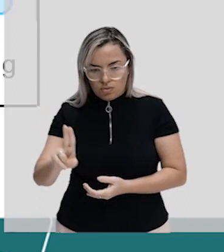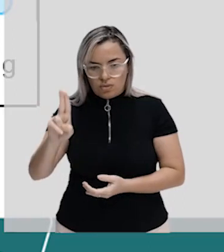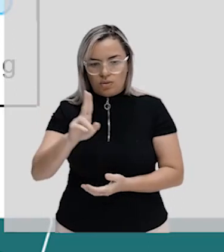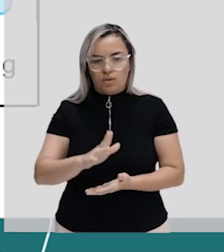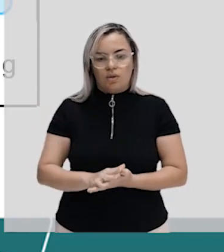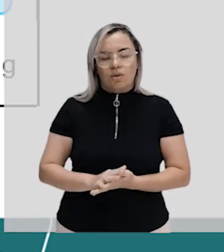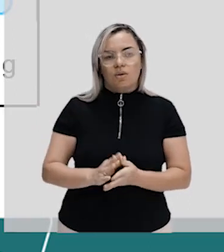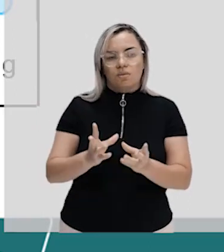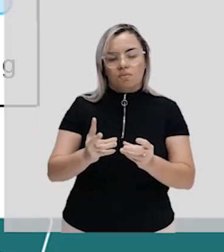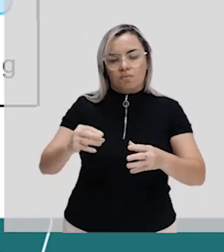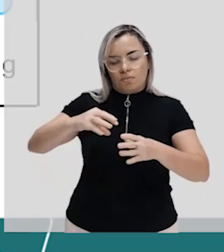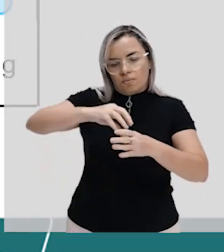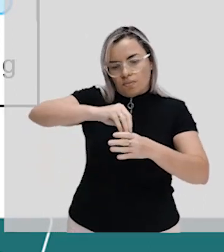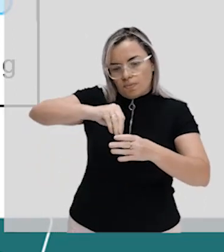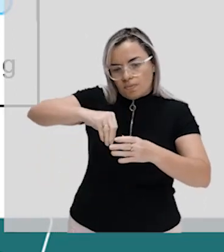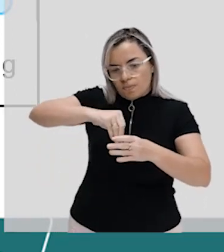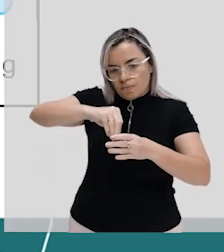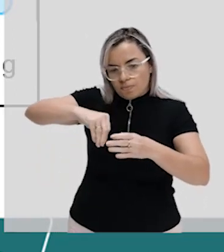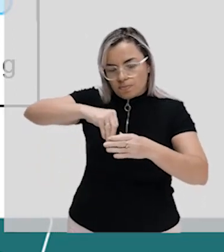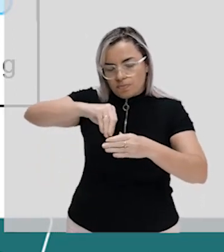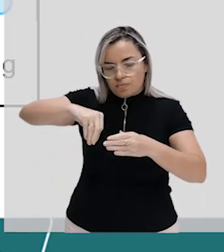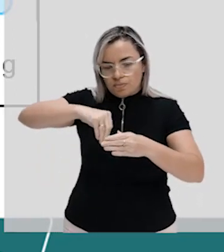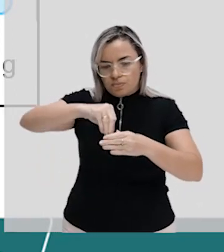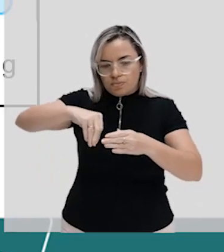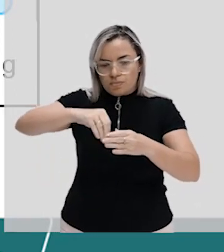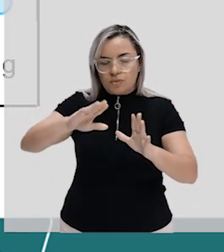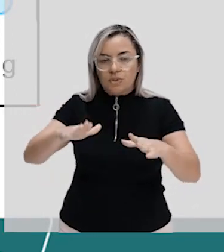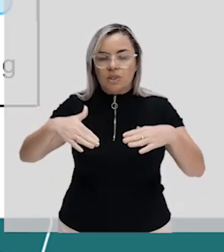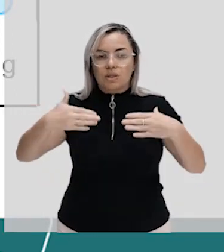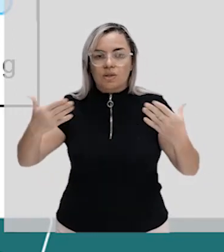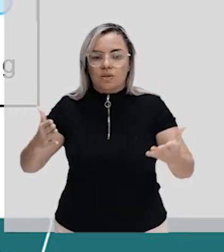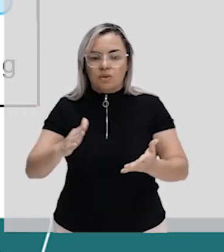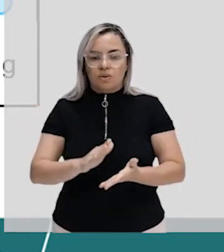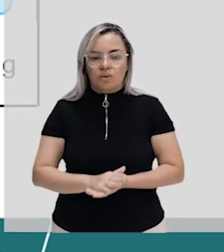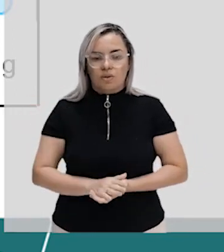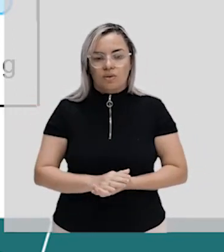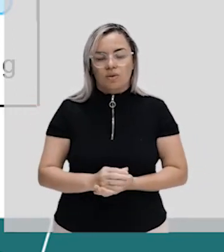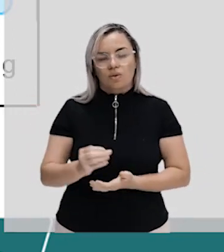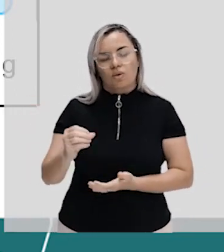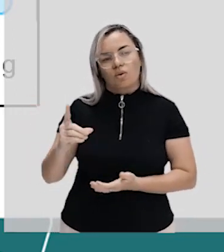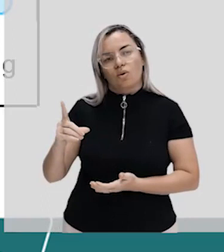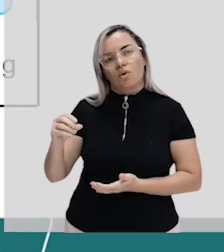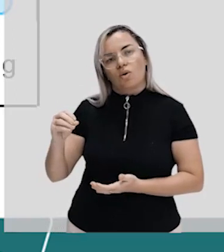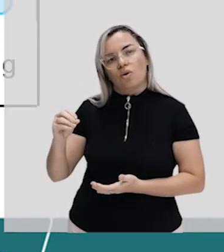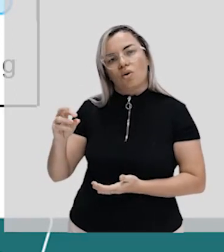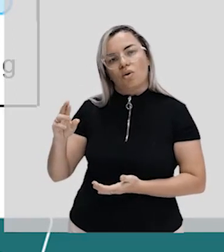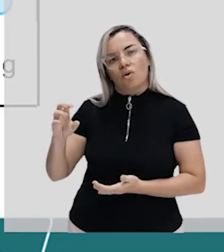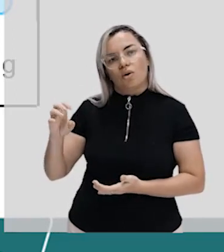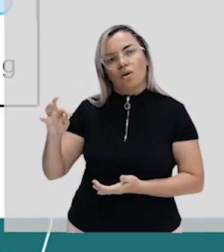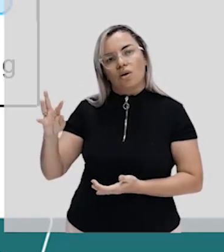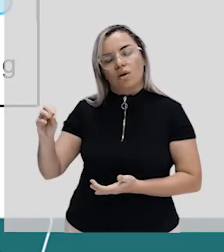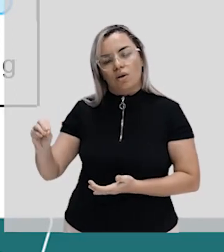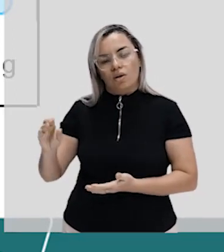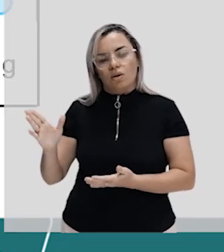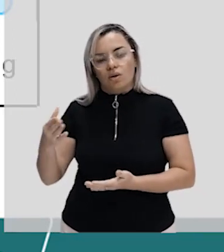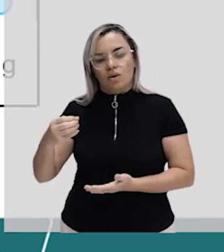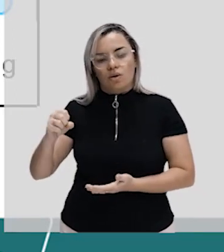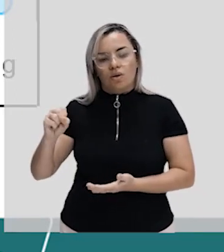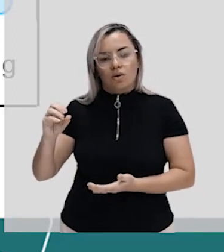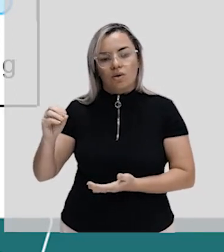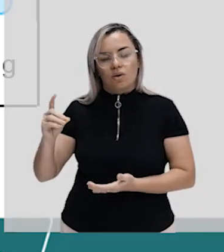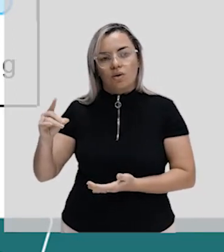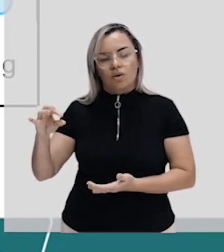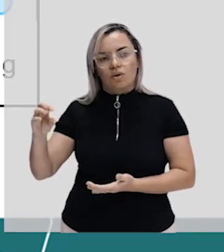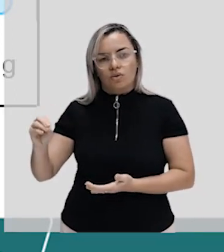água. Então, a água está dissolvendo quem, turminha? Cloreto de sódio. E o cloreto de sódio, né, vocês